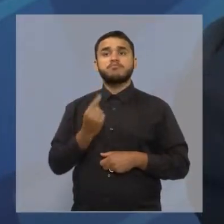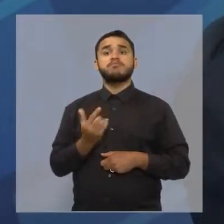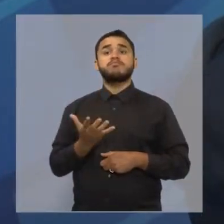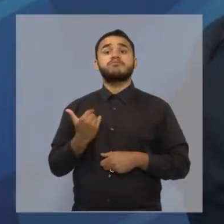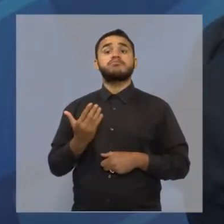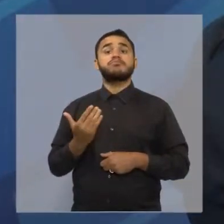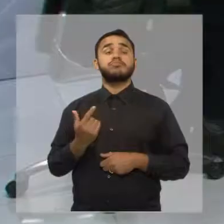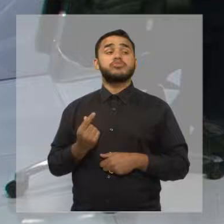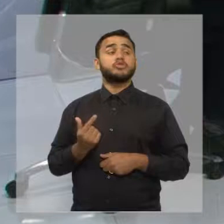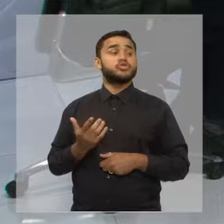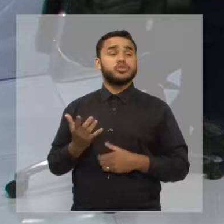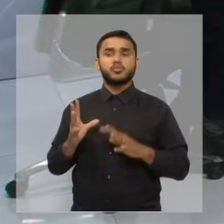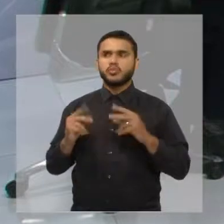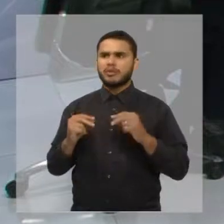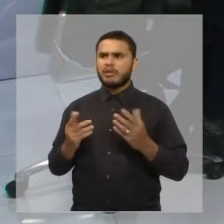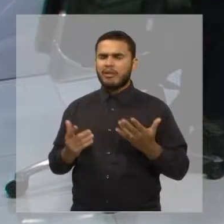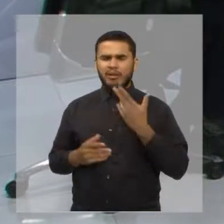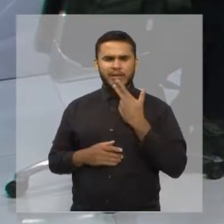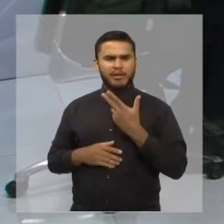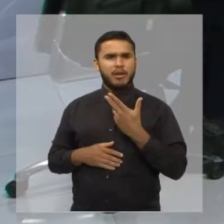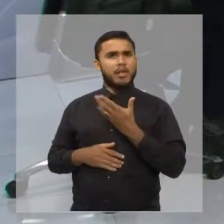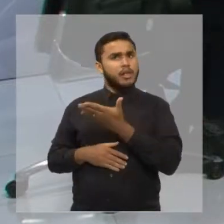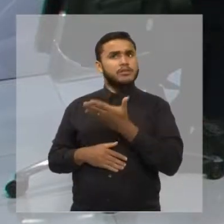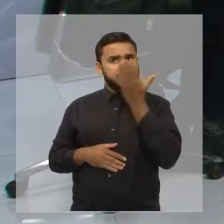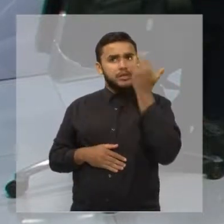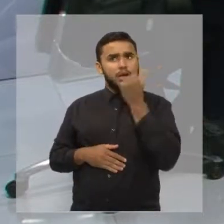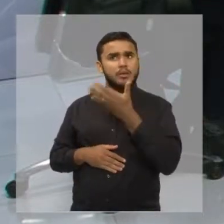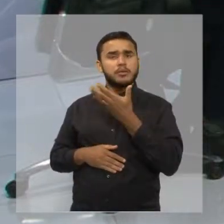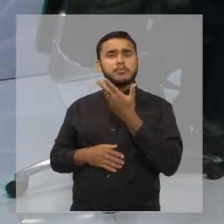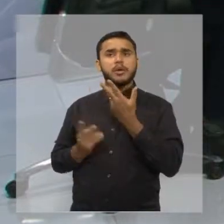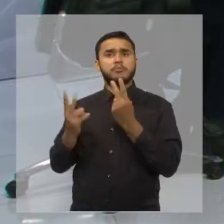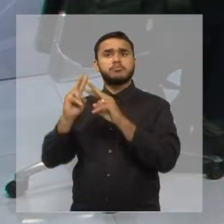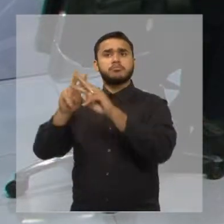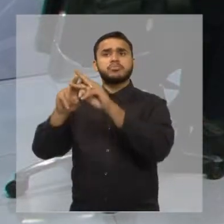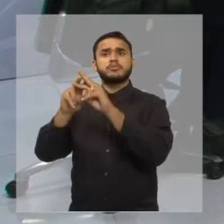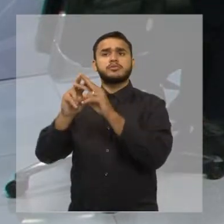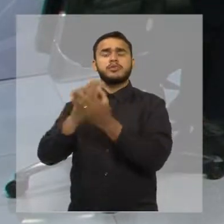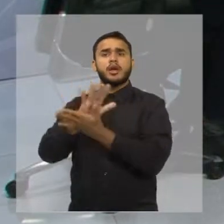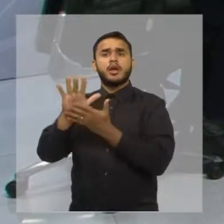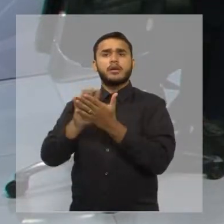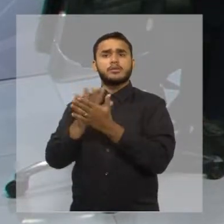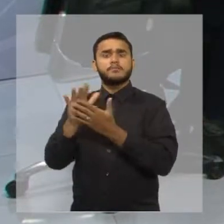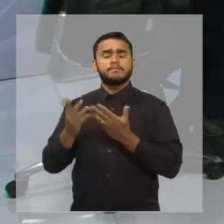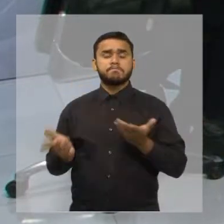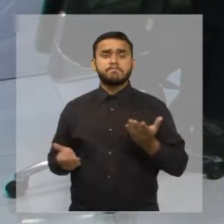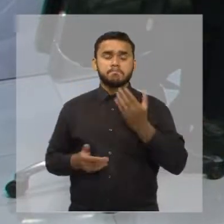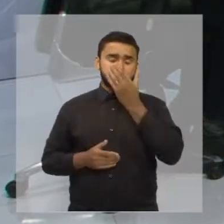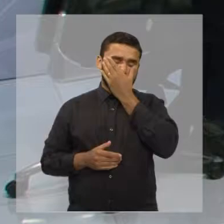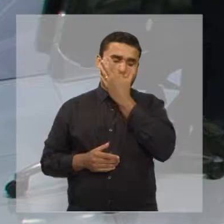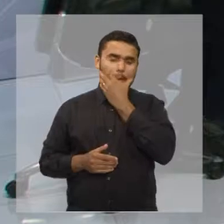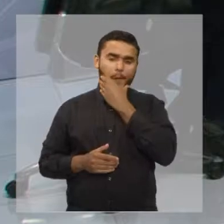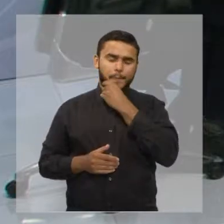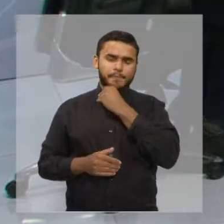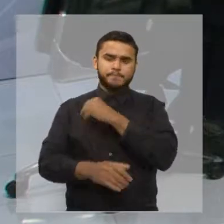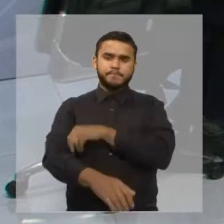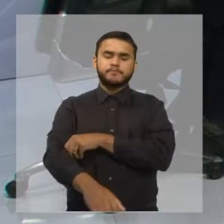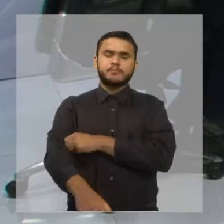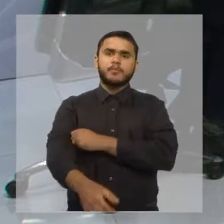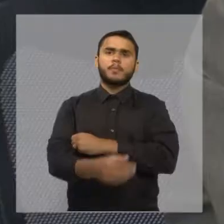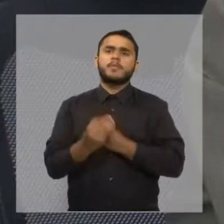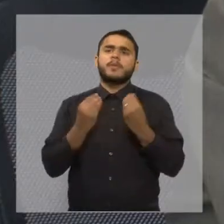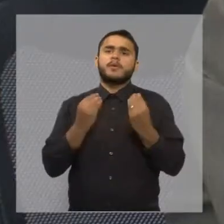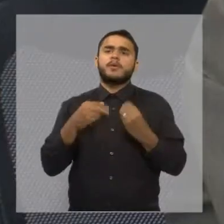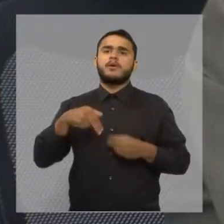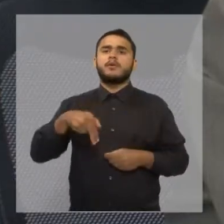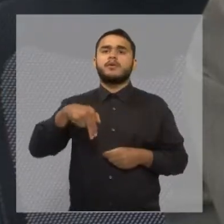consegue chegar, né, à apreensão. Bom, também precisamos considerar essas questões. Agora, eu acho que vamos aqui para o Nordeste,